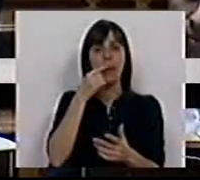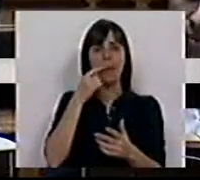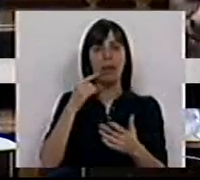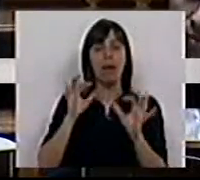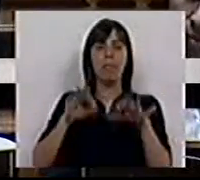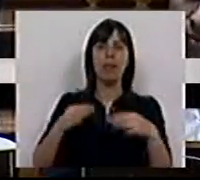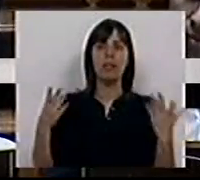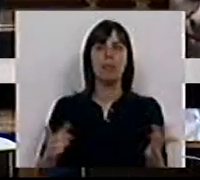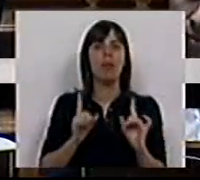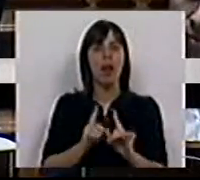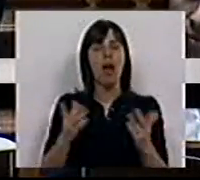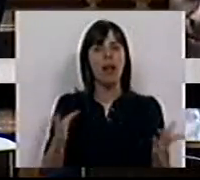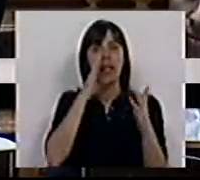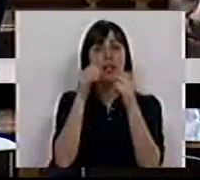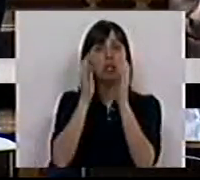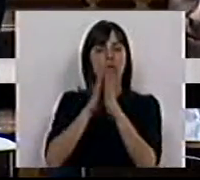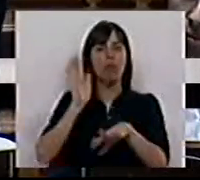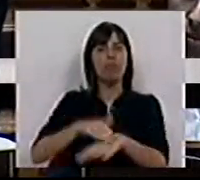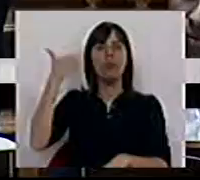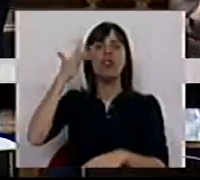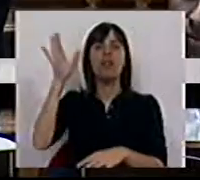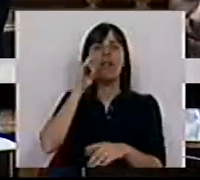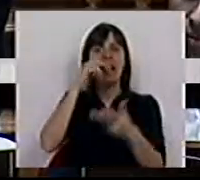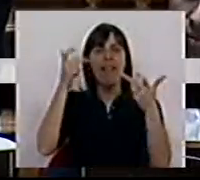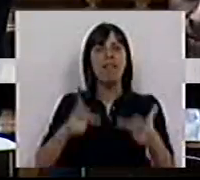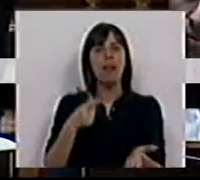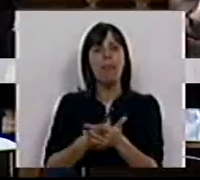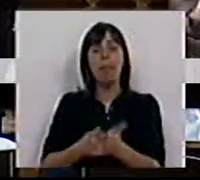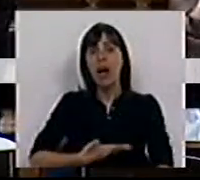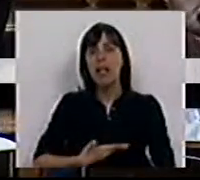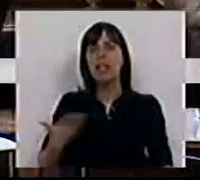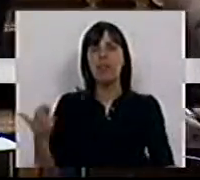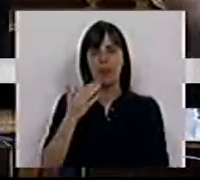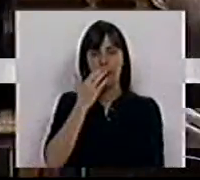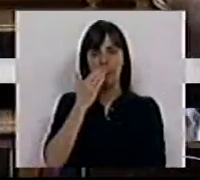fazemos para terminar é esta: se todos emigrarmos, quem é que fica para pagar a dívida?